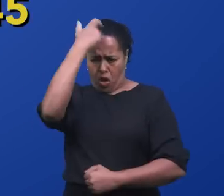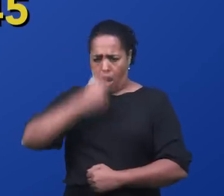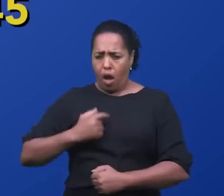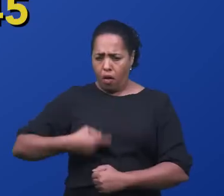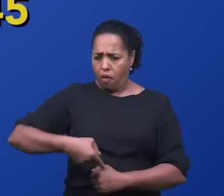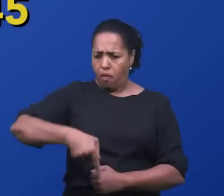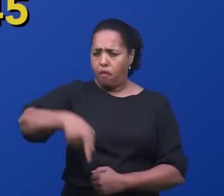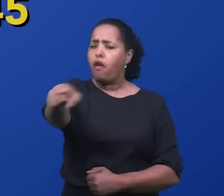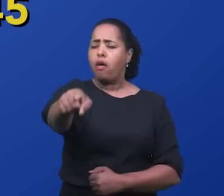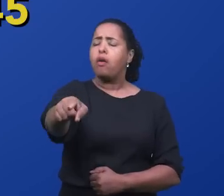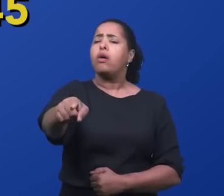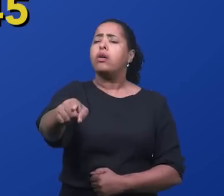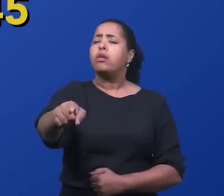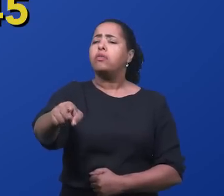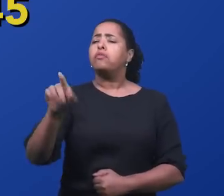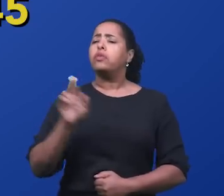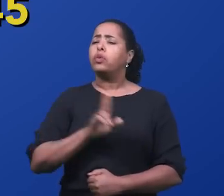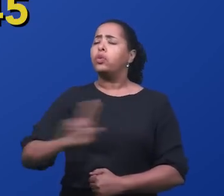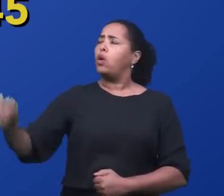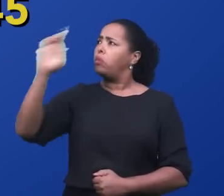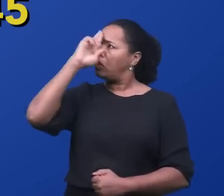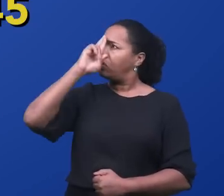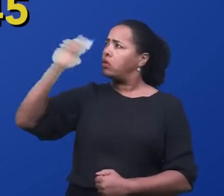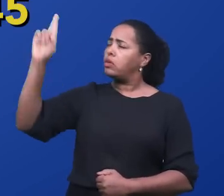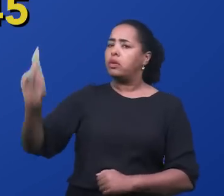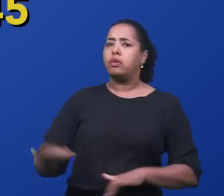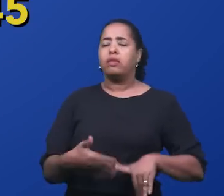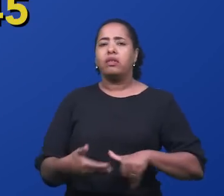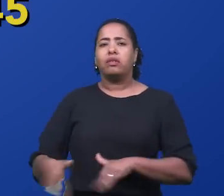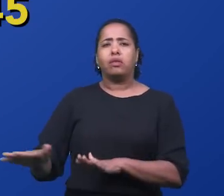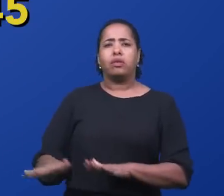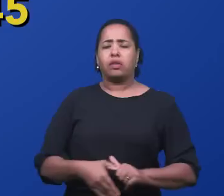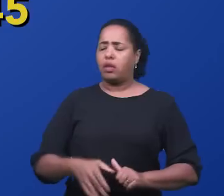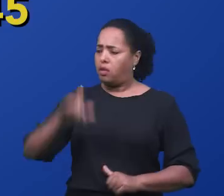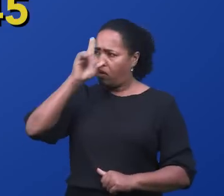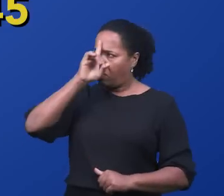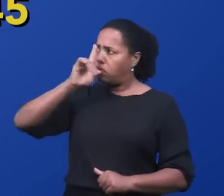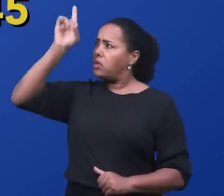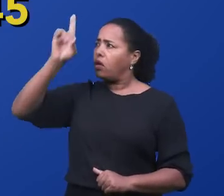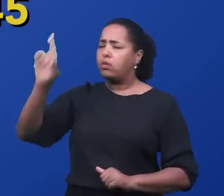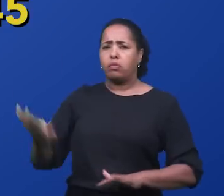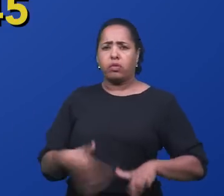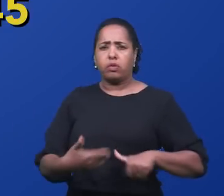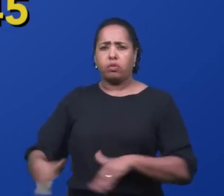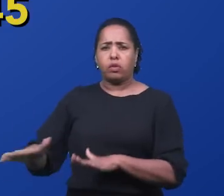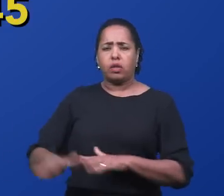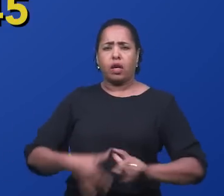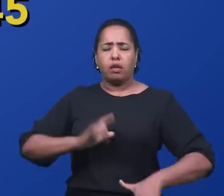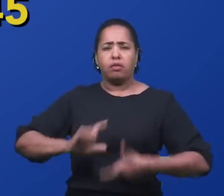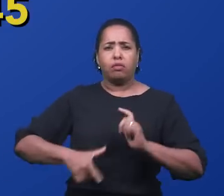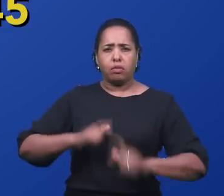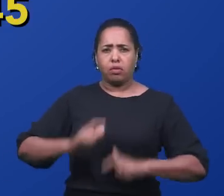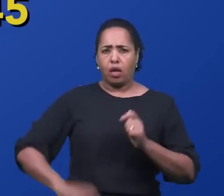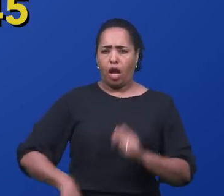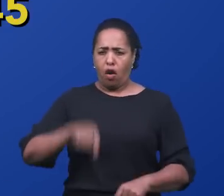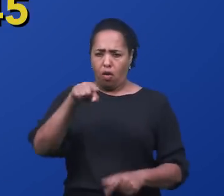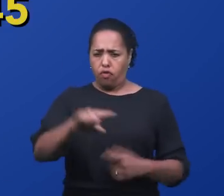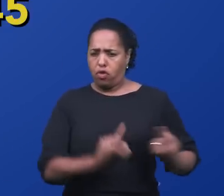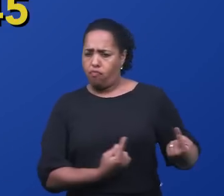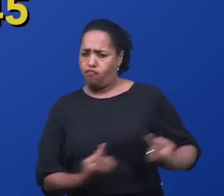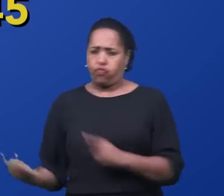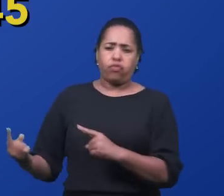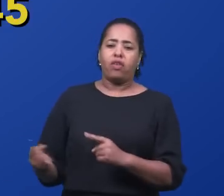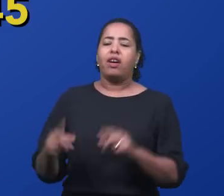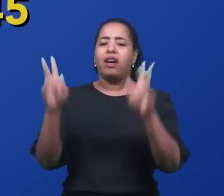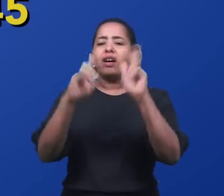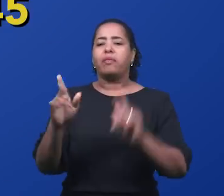escudo. Porém, eu vou a ti em nome do Senhor dos Exércitos, o Deus dos Exércitos de Israel, a quem